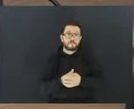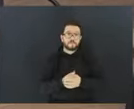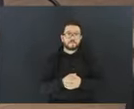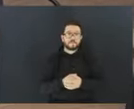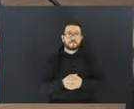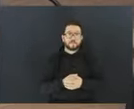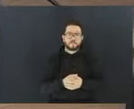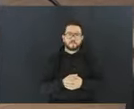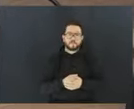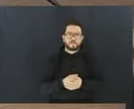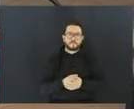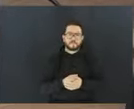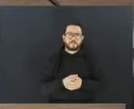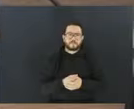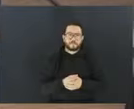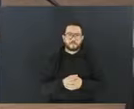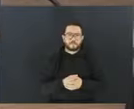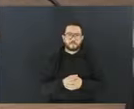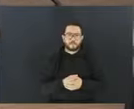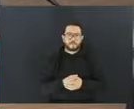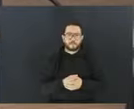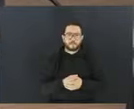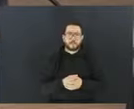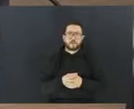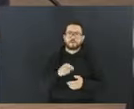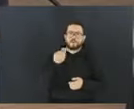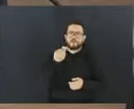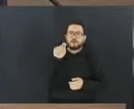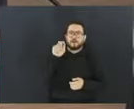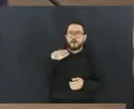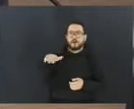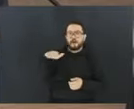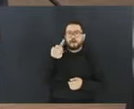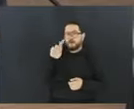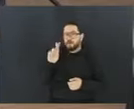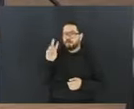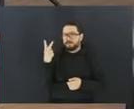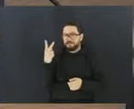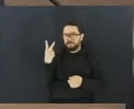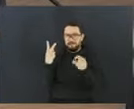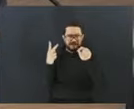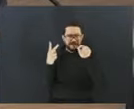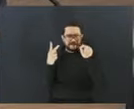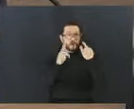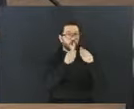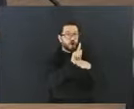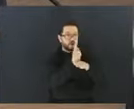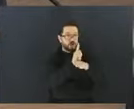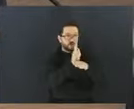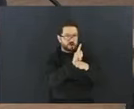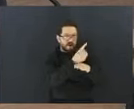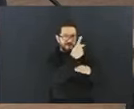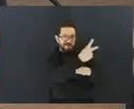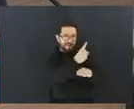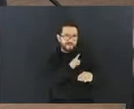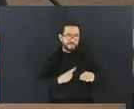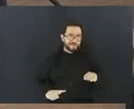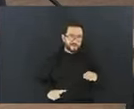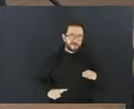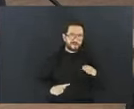posição em relação ao RH. Nós sabemos que a gestão dos governos é muito difícil quando se fala em salários. E,